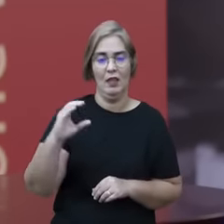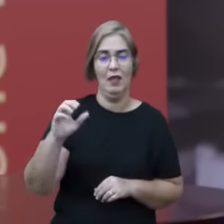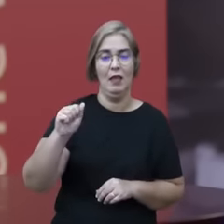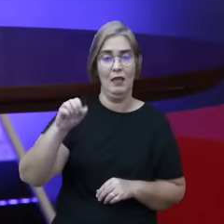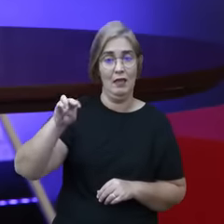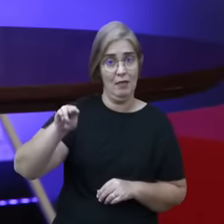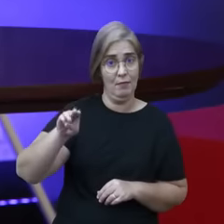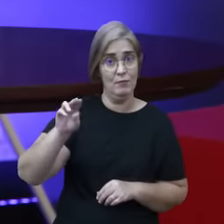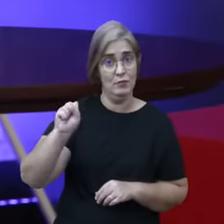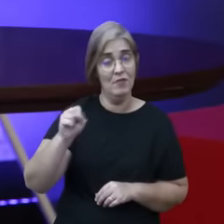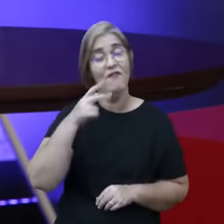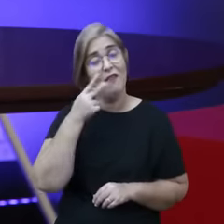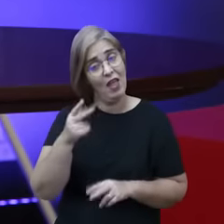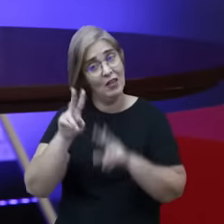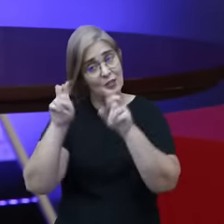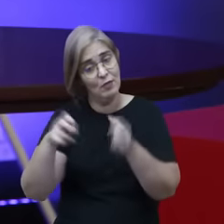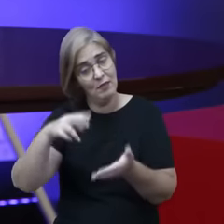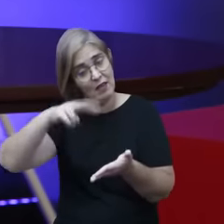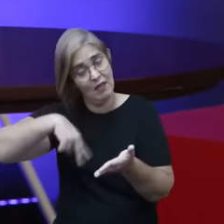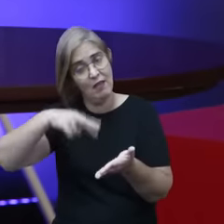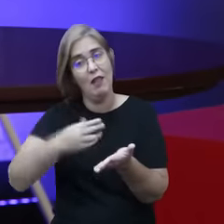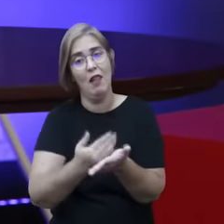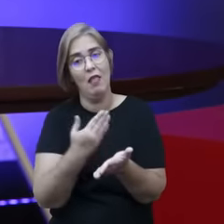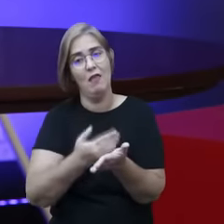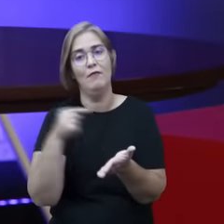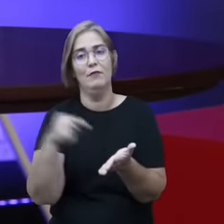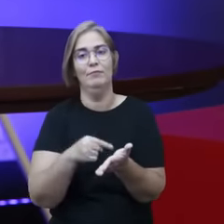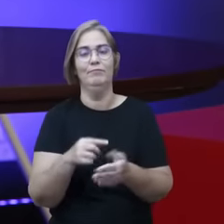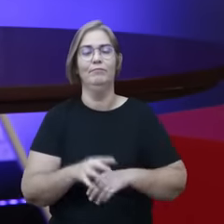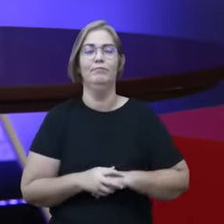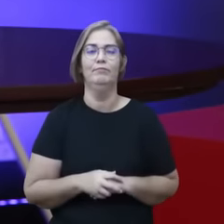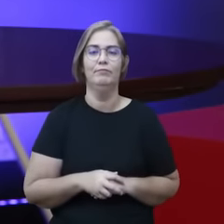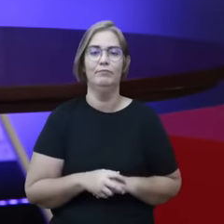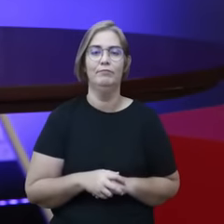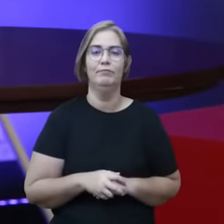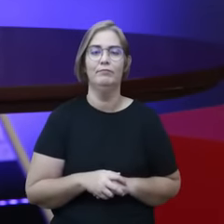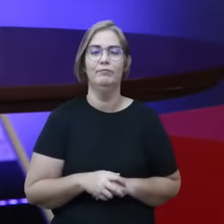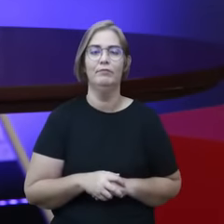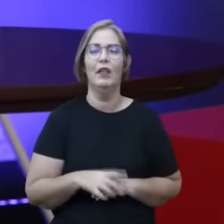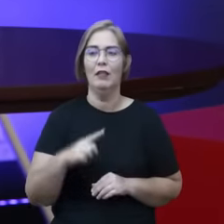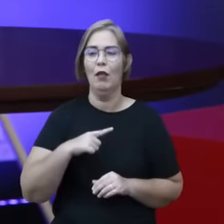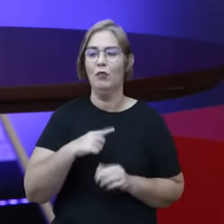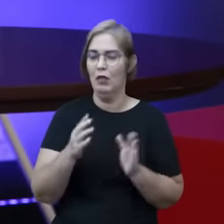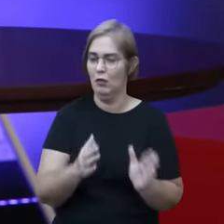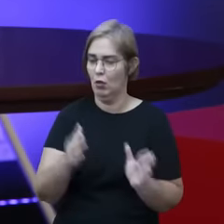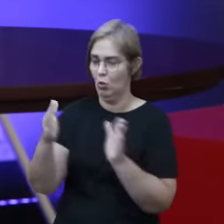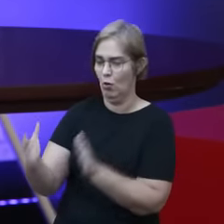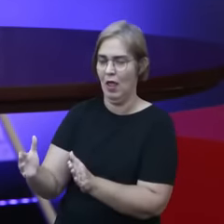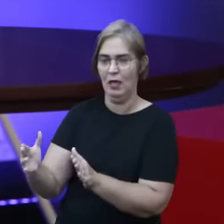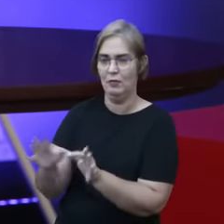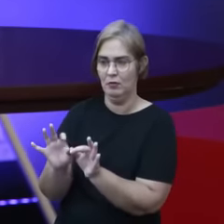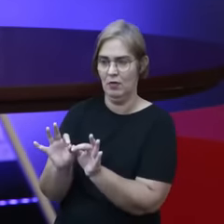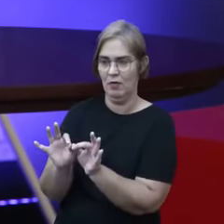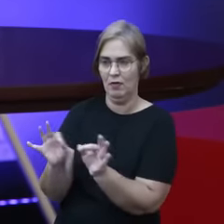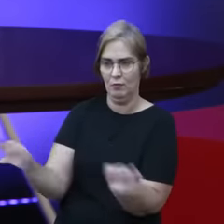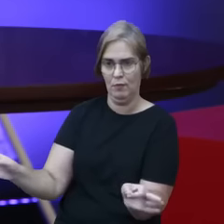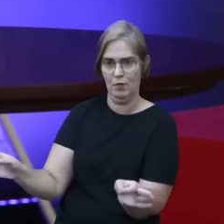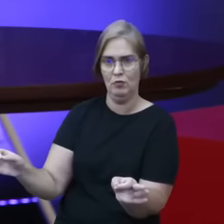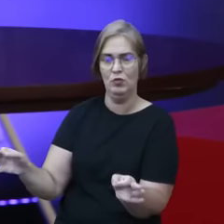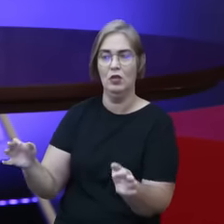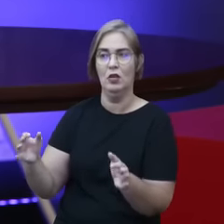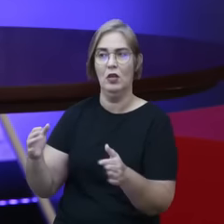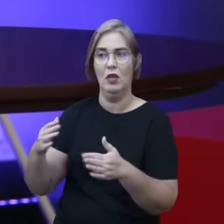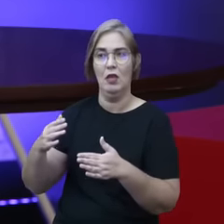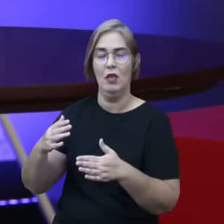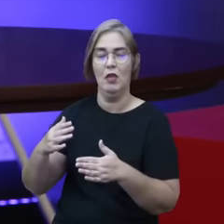isto. H, então, de um lado isto, né, a a reflexão sem